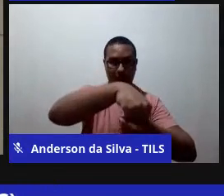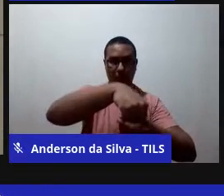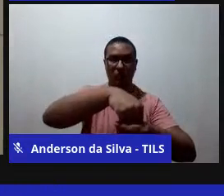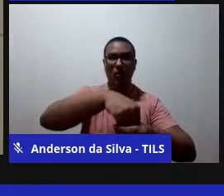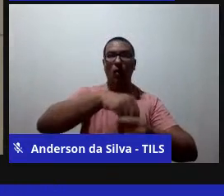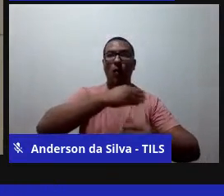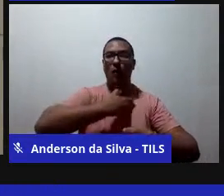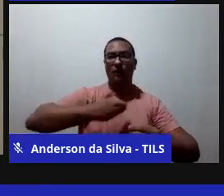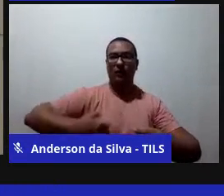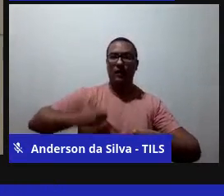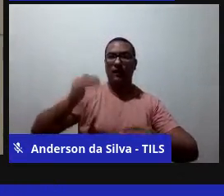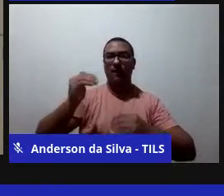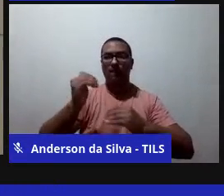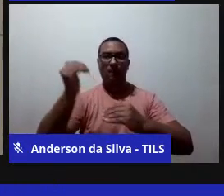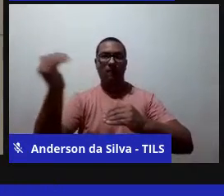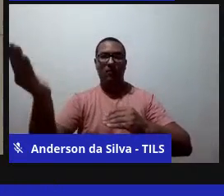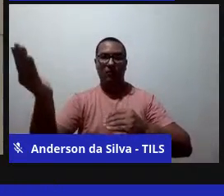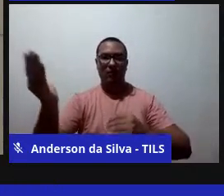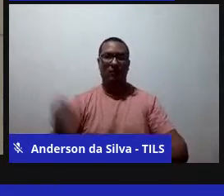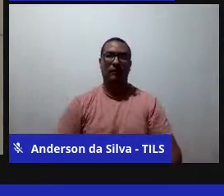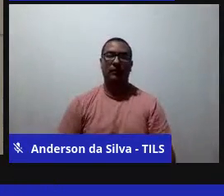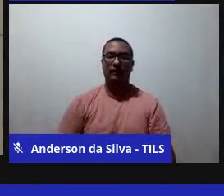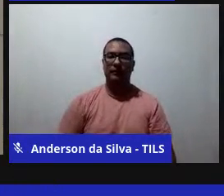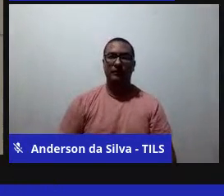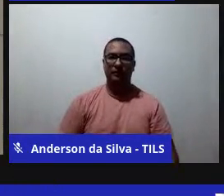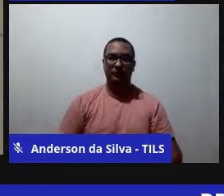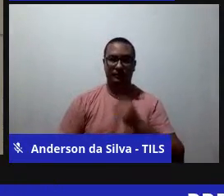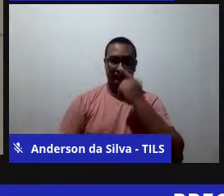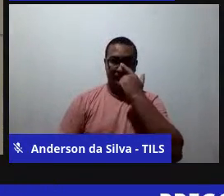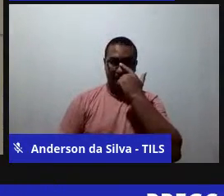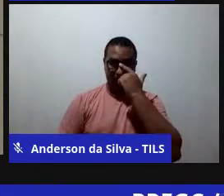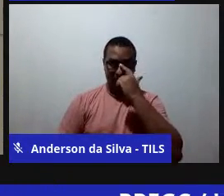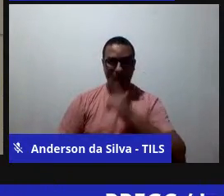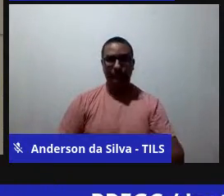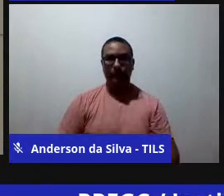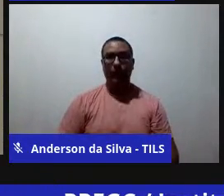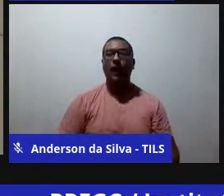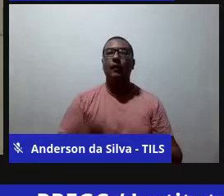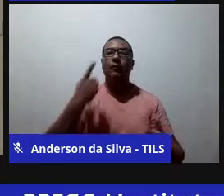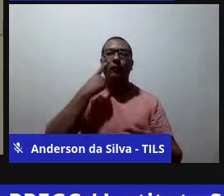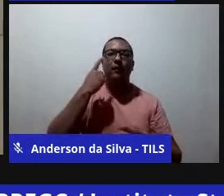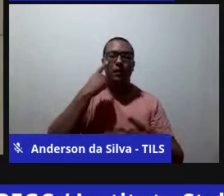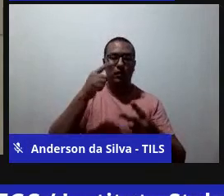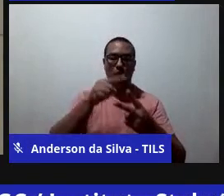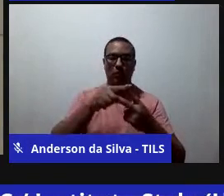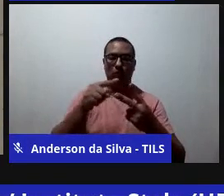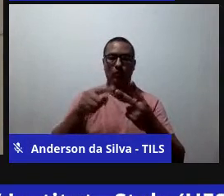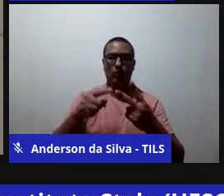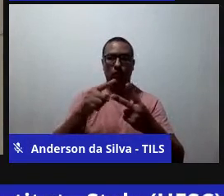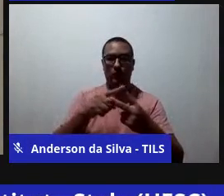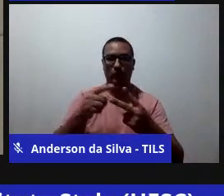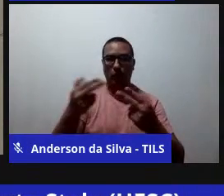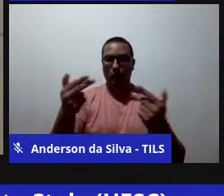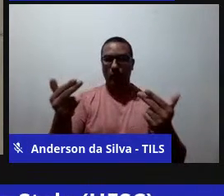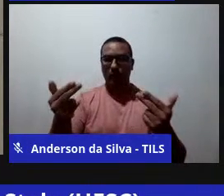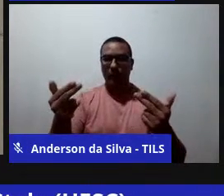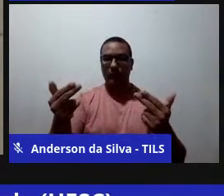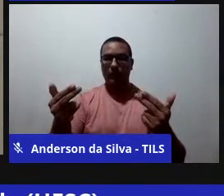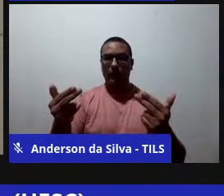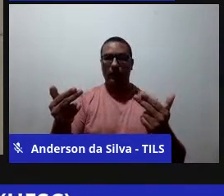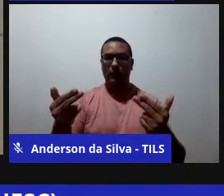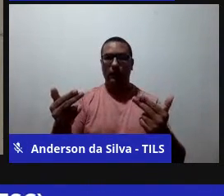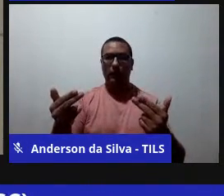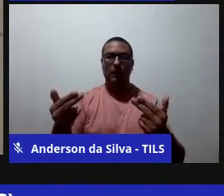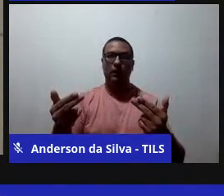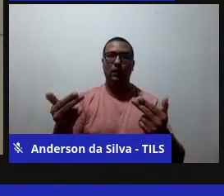é inter-organizacional. E aí eu tenho que olhar para duas dimensões que até agora não se dava